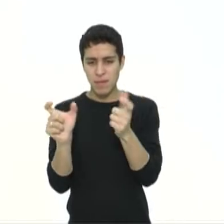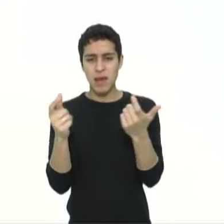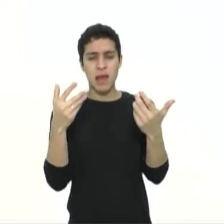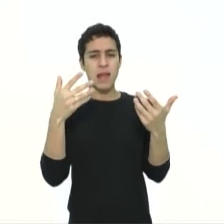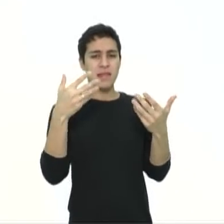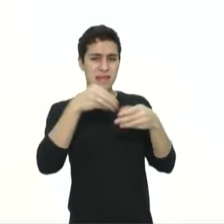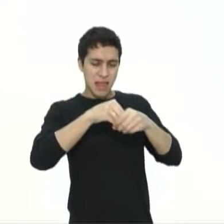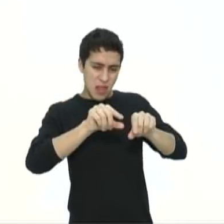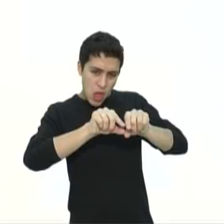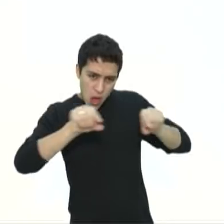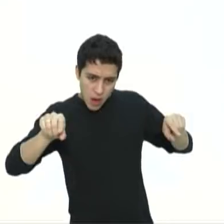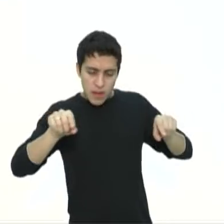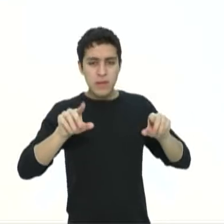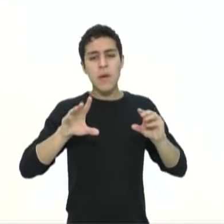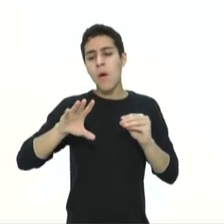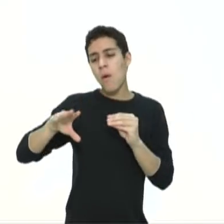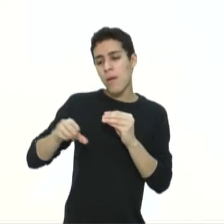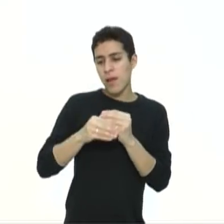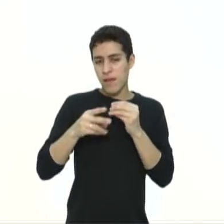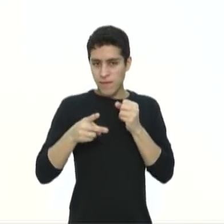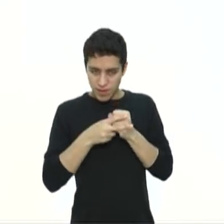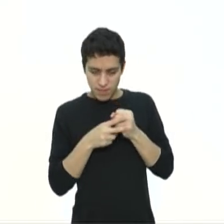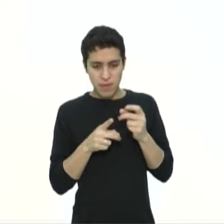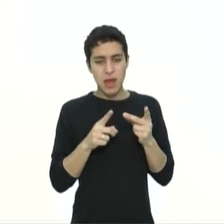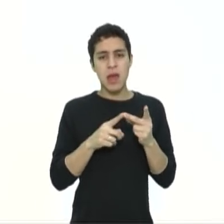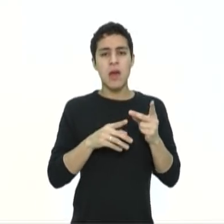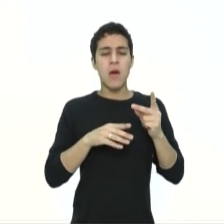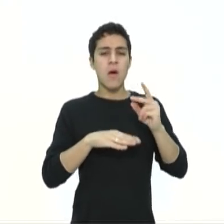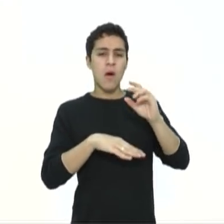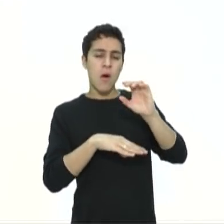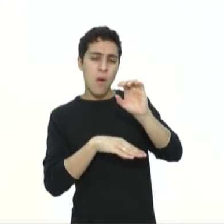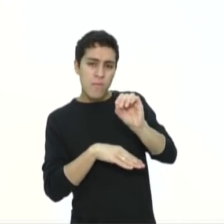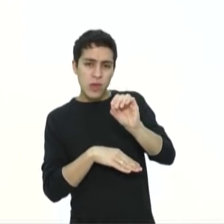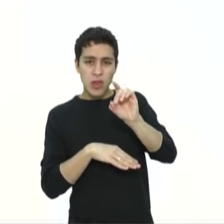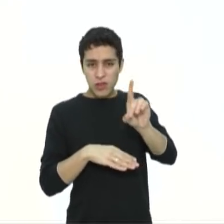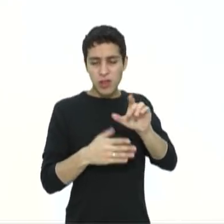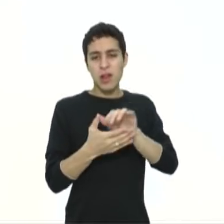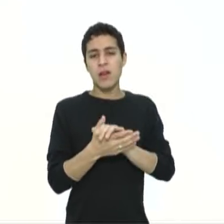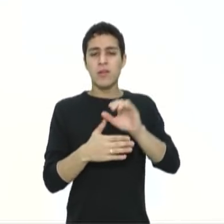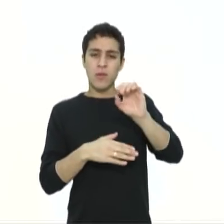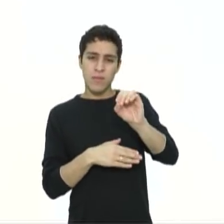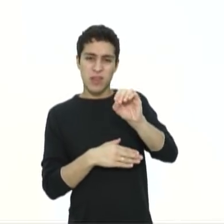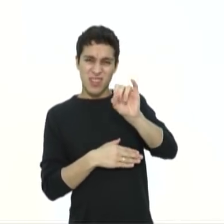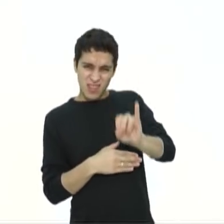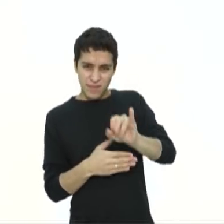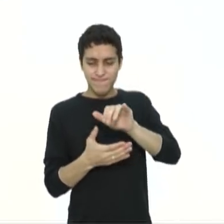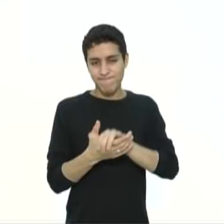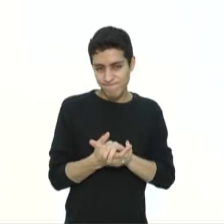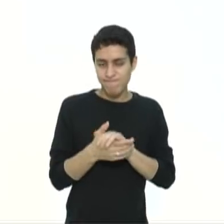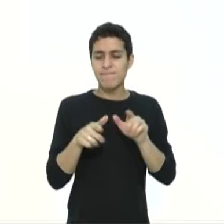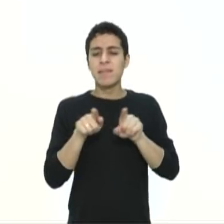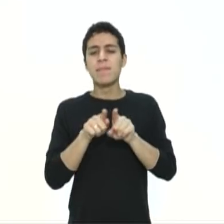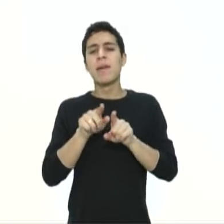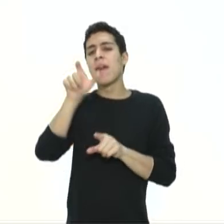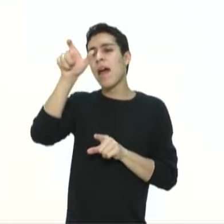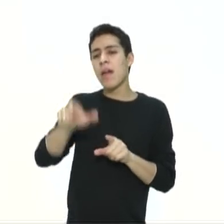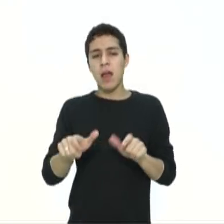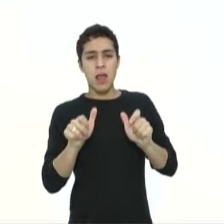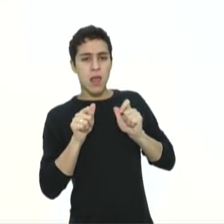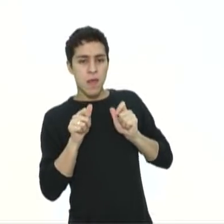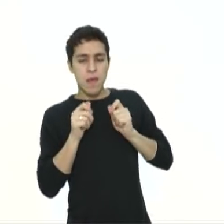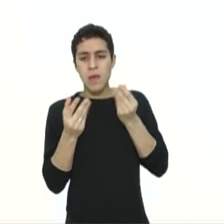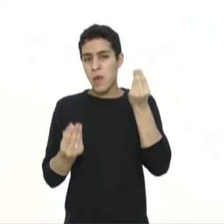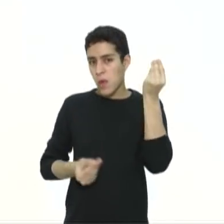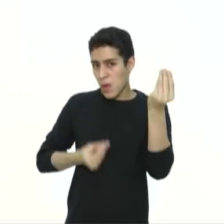Vamos analisar os complementos verbais, objeto direto e indireto, e complemento nominal e agente da passiva. E analisar